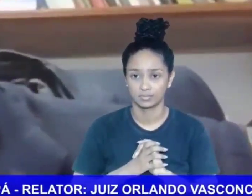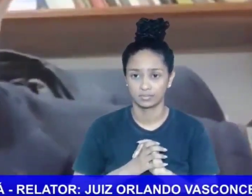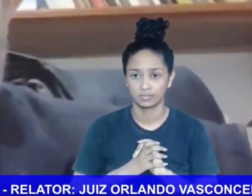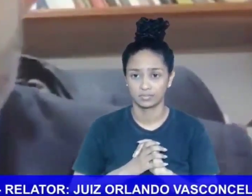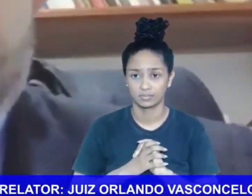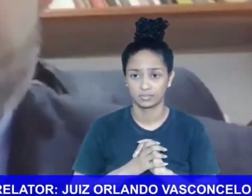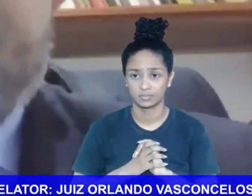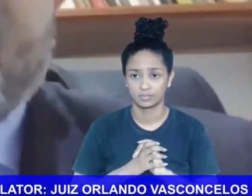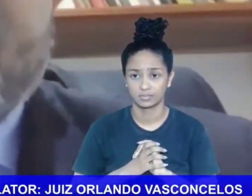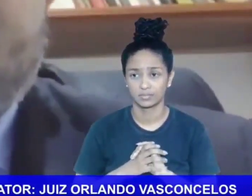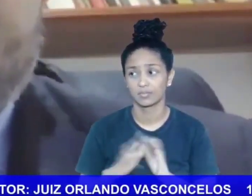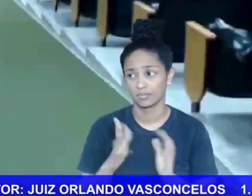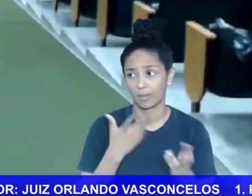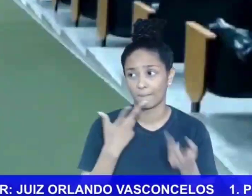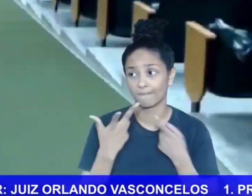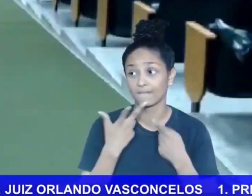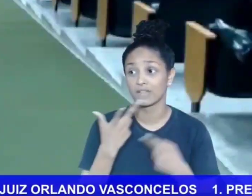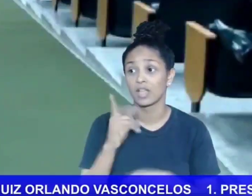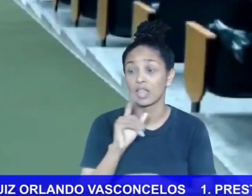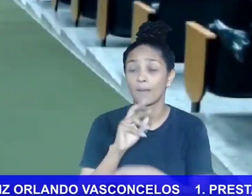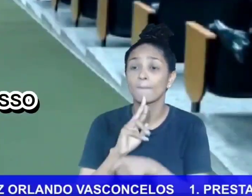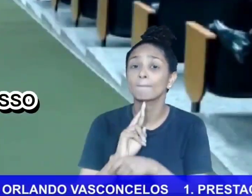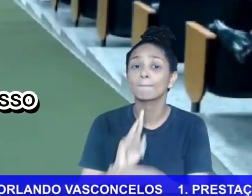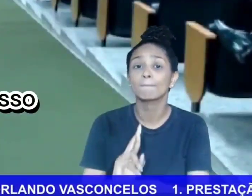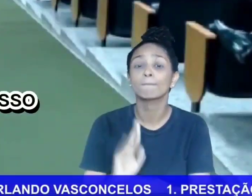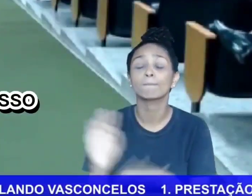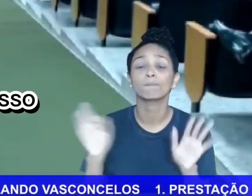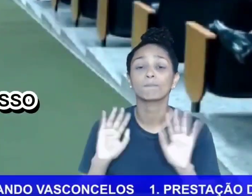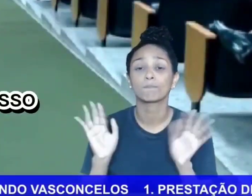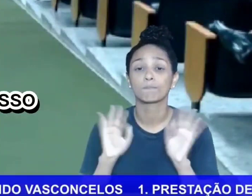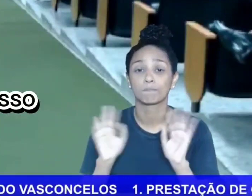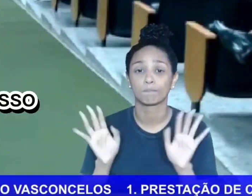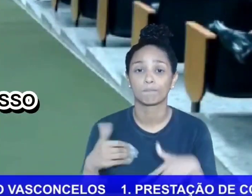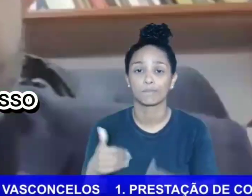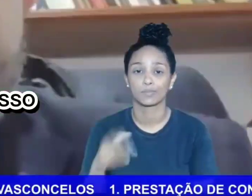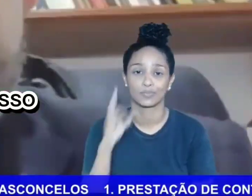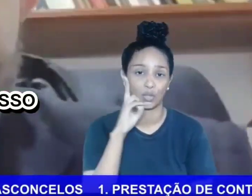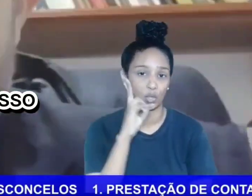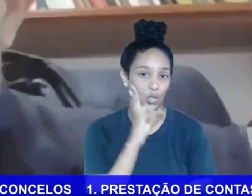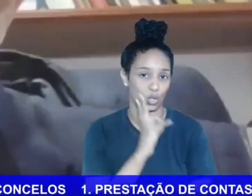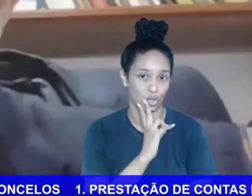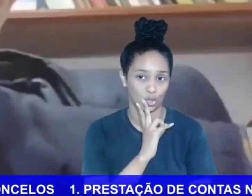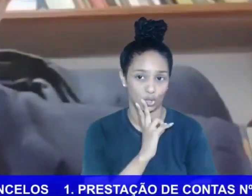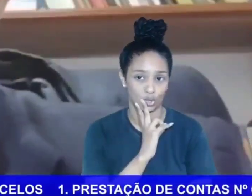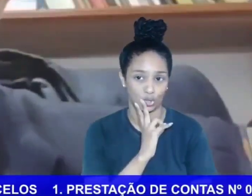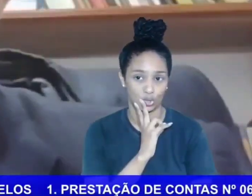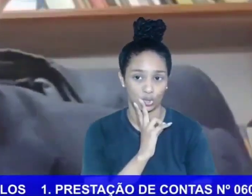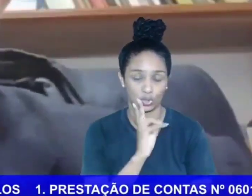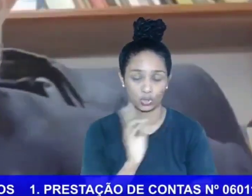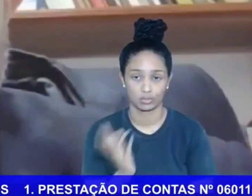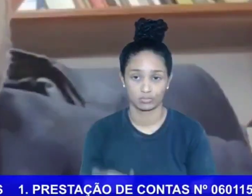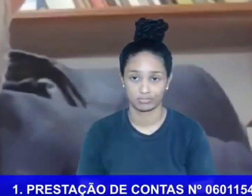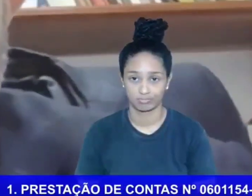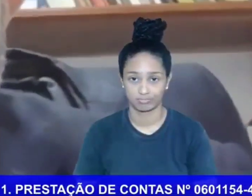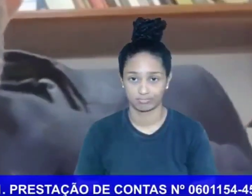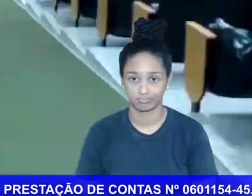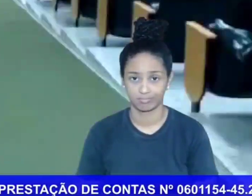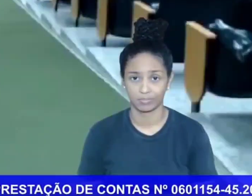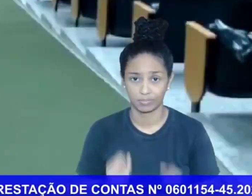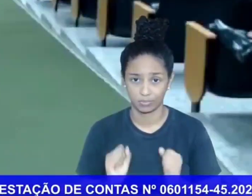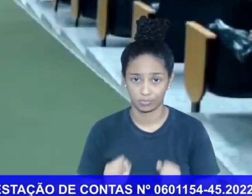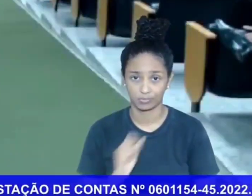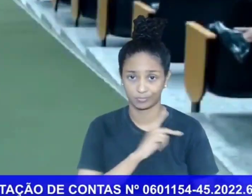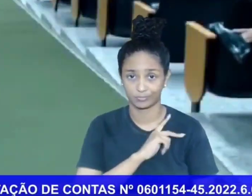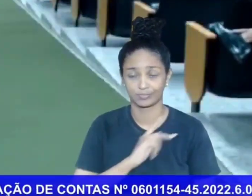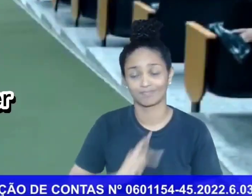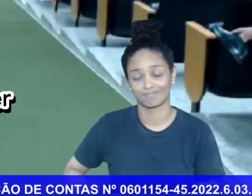dirigido, é claro, ao relator, Sim, tá. eminente relator, Imagem ampla do plenário. doutor Orlando. Oi. Posso, Em presidente? chamada de vídeo, Paulo Sim, claro. Madeira. Fique